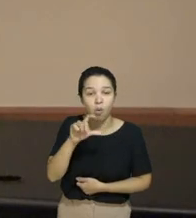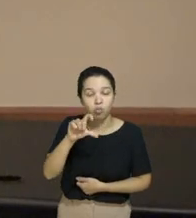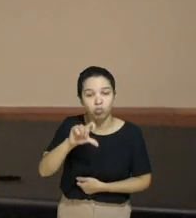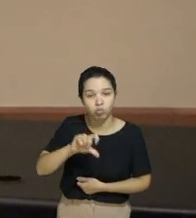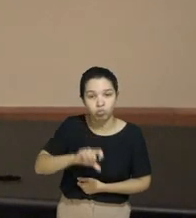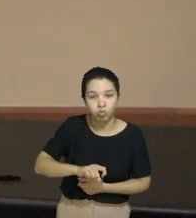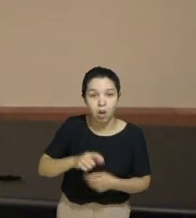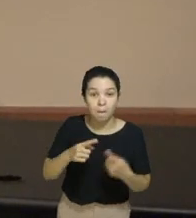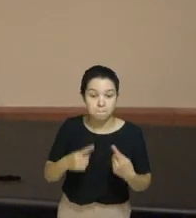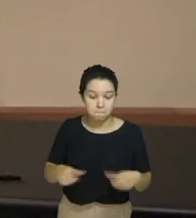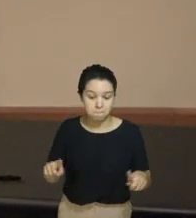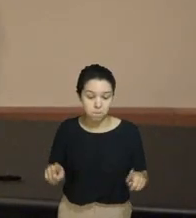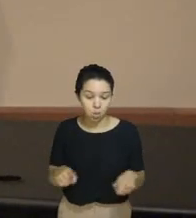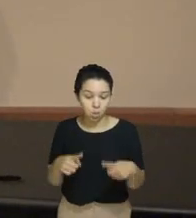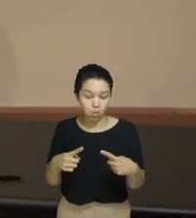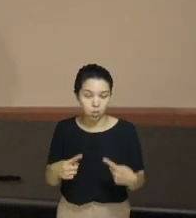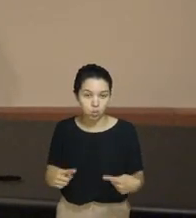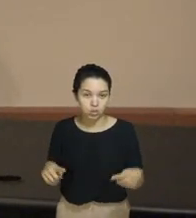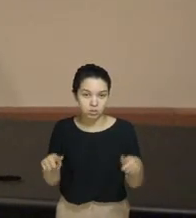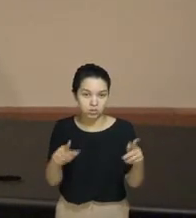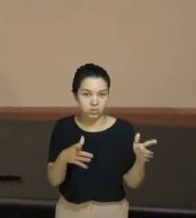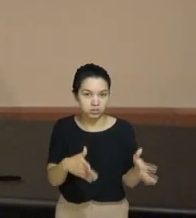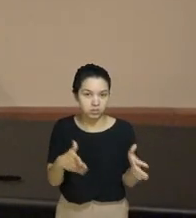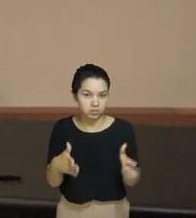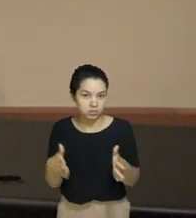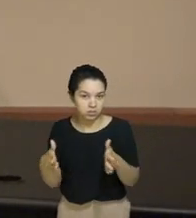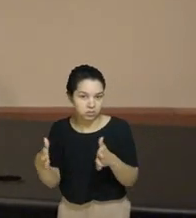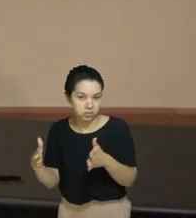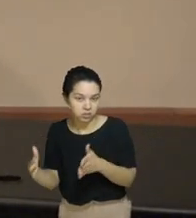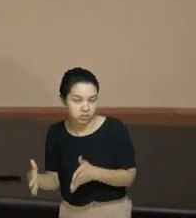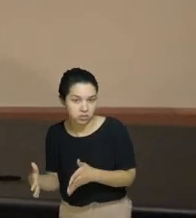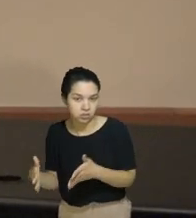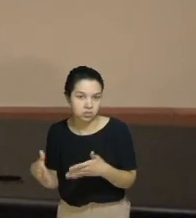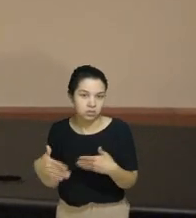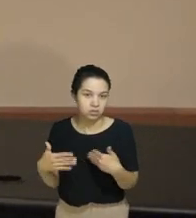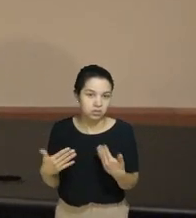musical. E onde é que vocês vão ver isso? Nem sempre é no grande grupo.